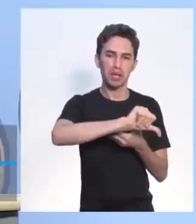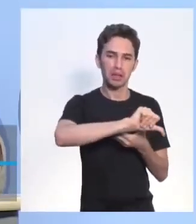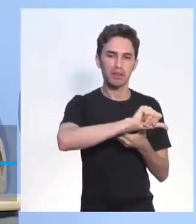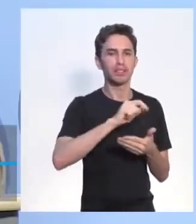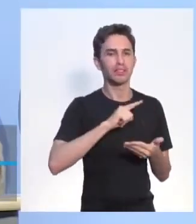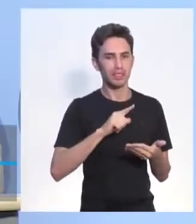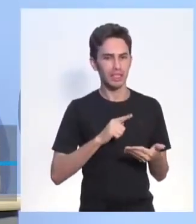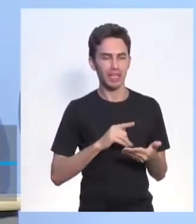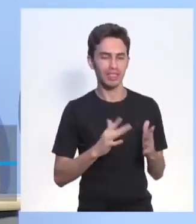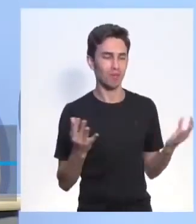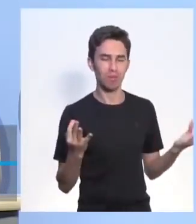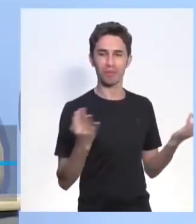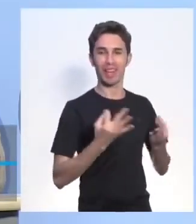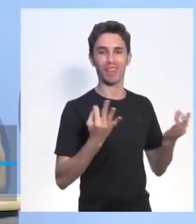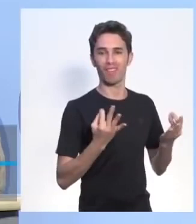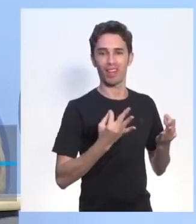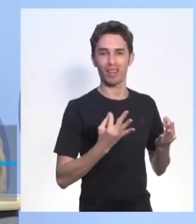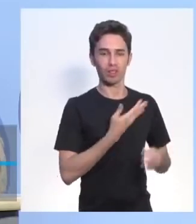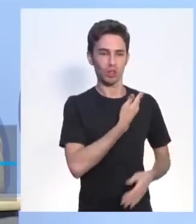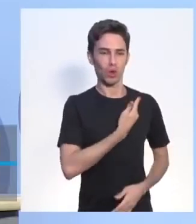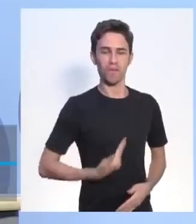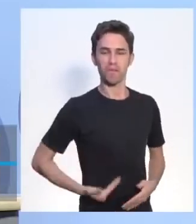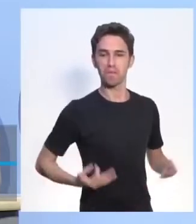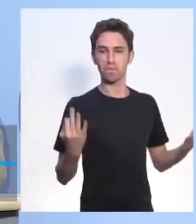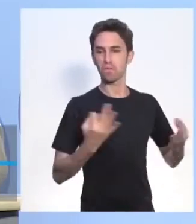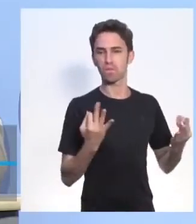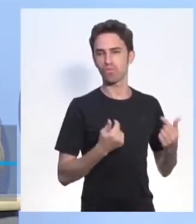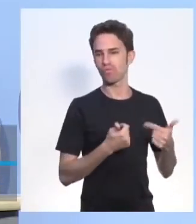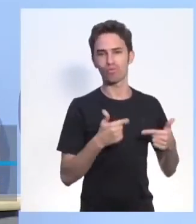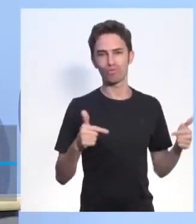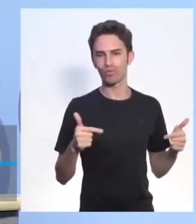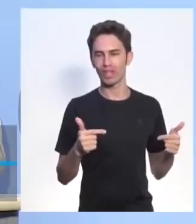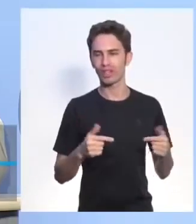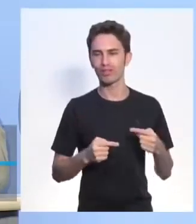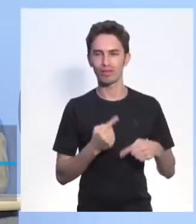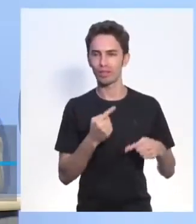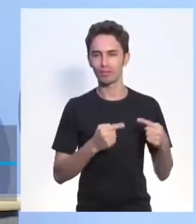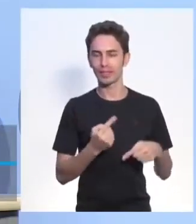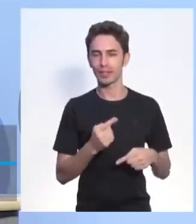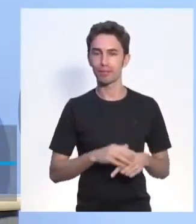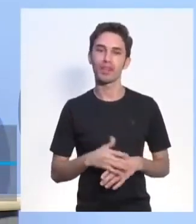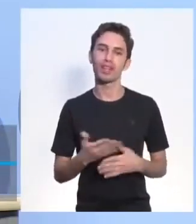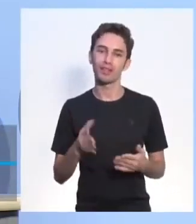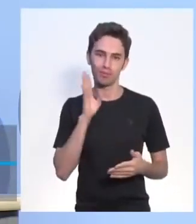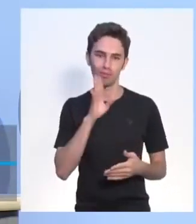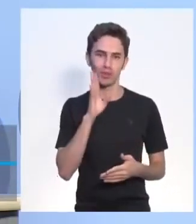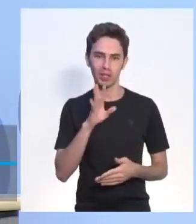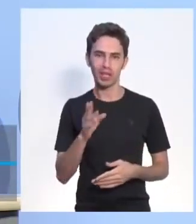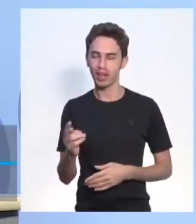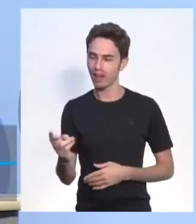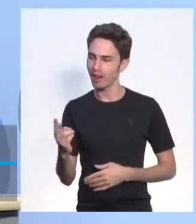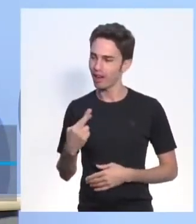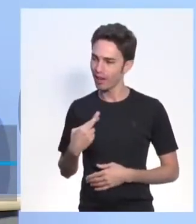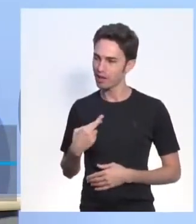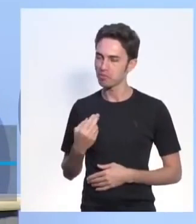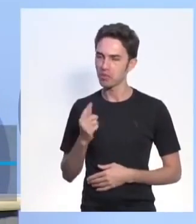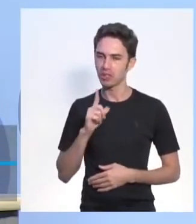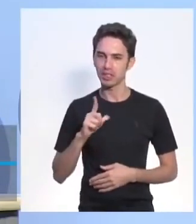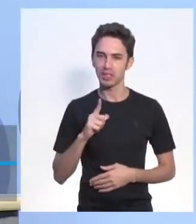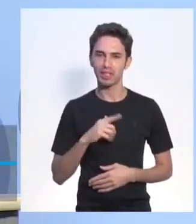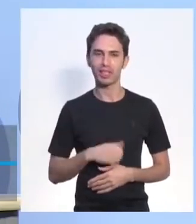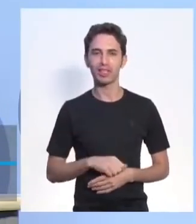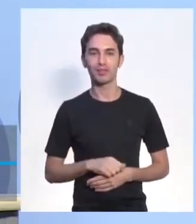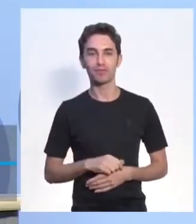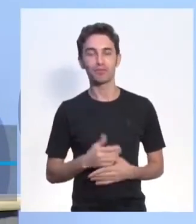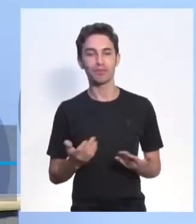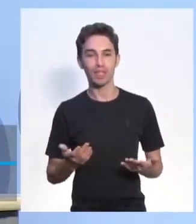sistema perfeito no mundo inteiro, né? A história nos mostra isso. Bem legal a resposta que ela nos deu